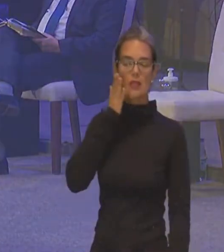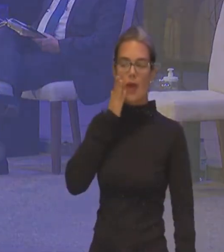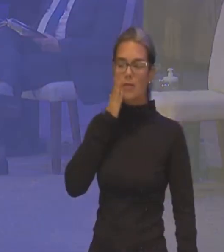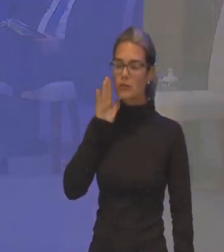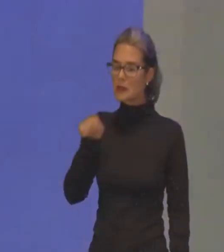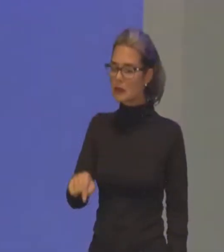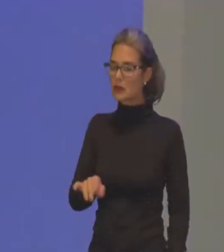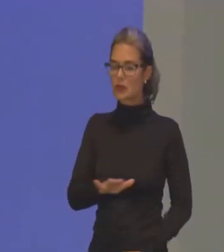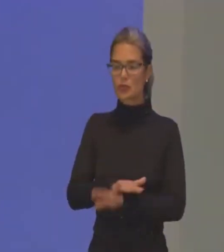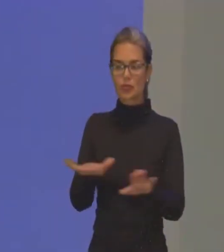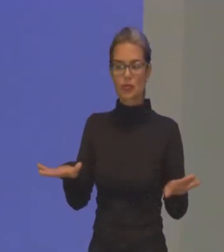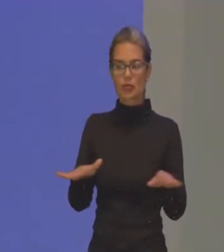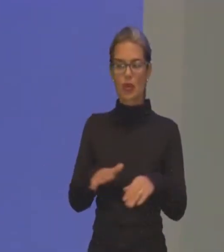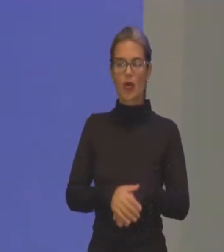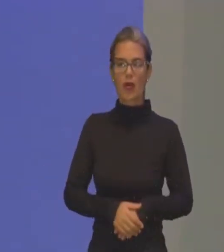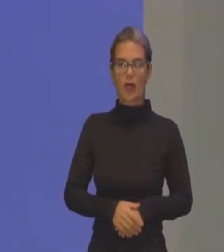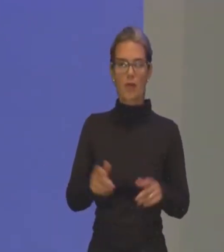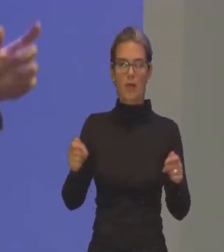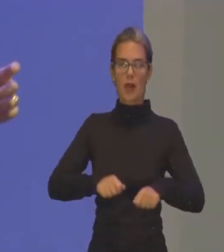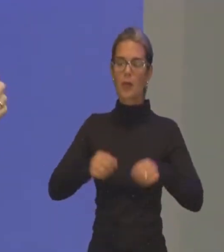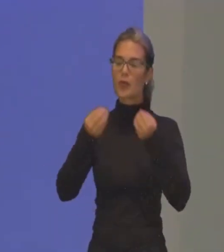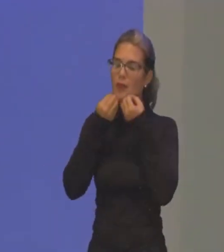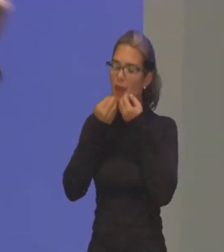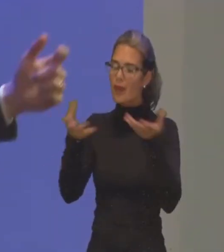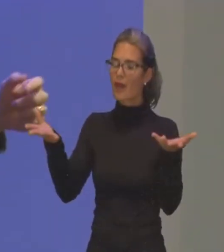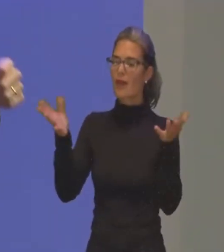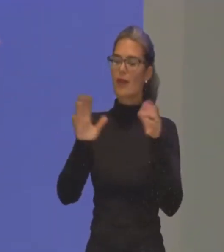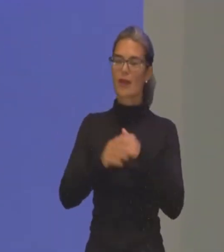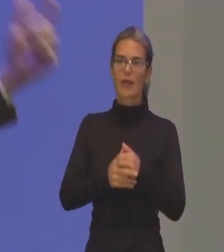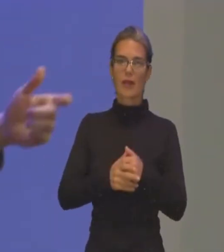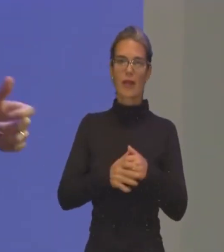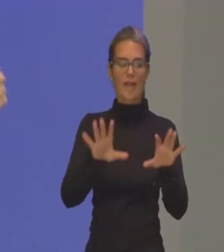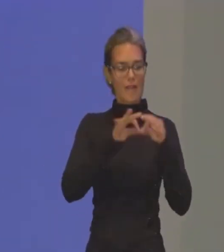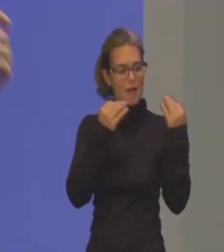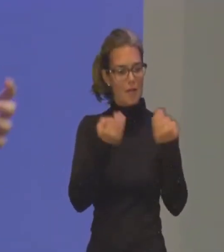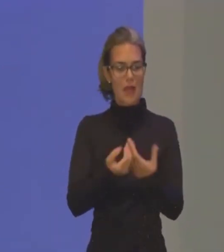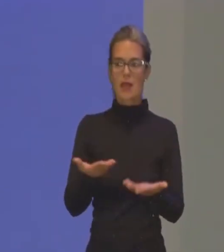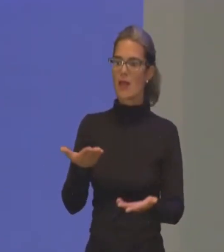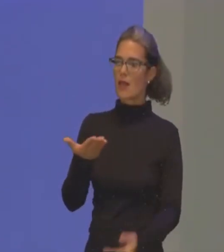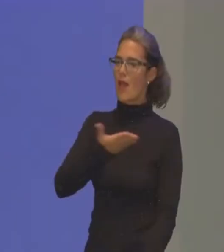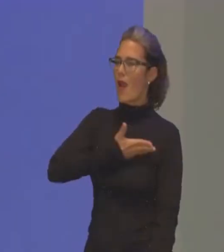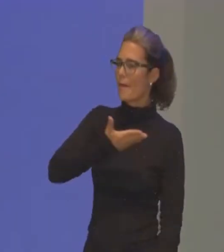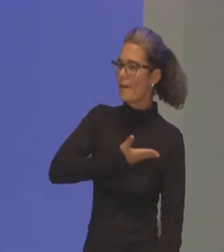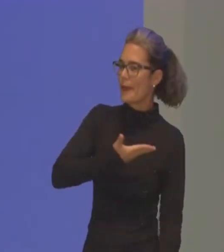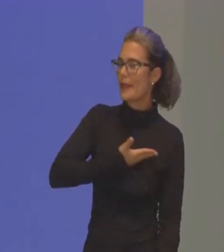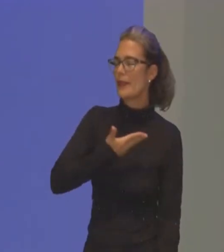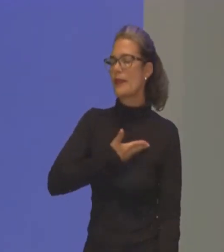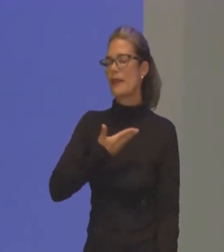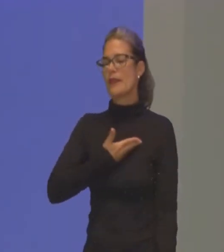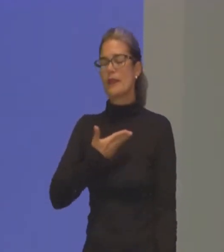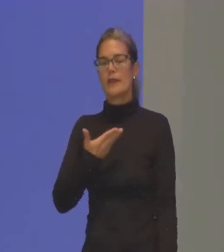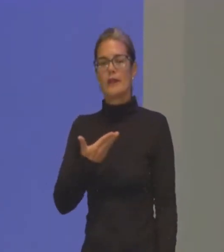para falar aos seus familiares, parentes, vizinhos, amigos, colegas.